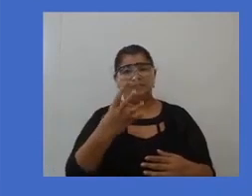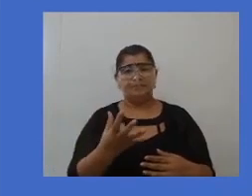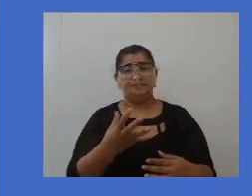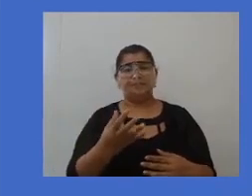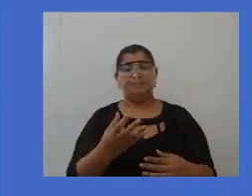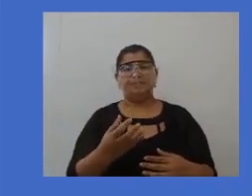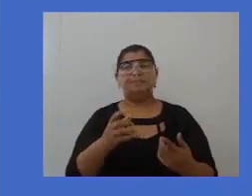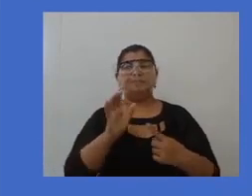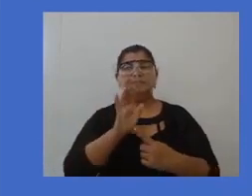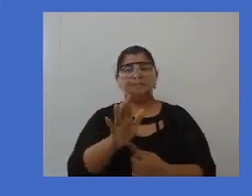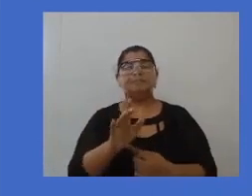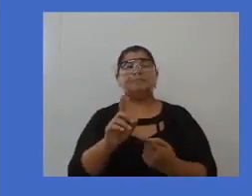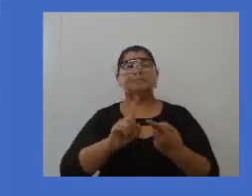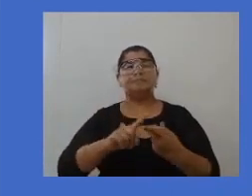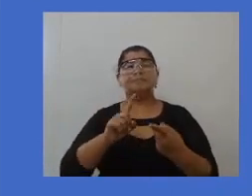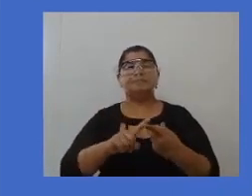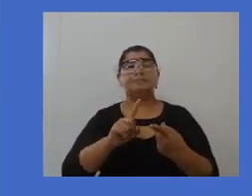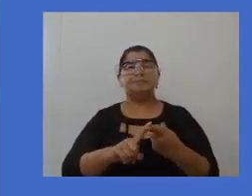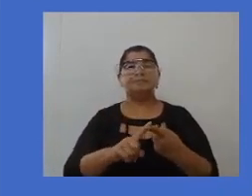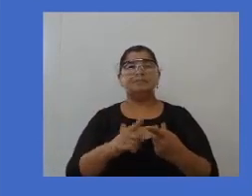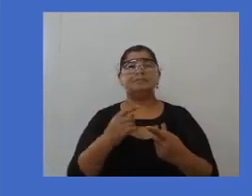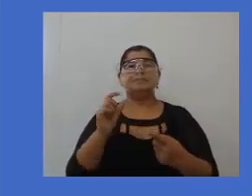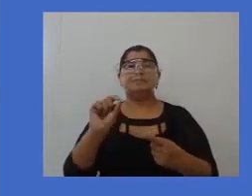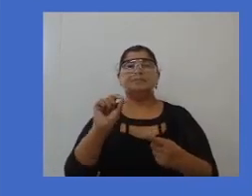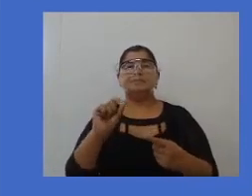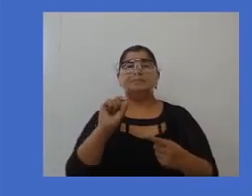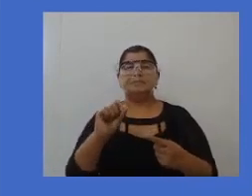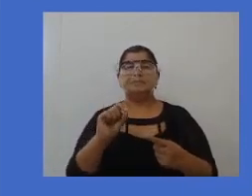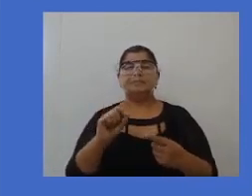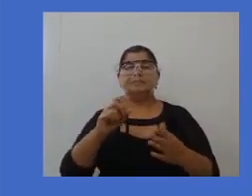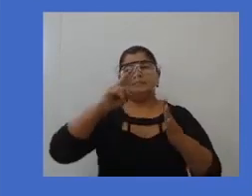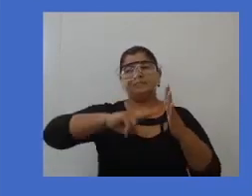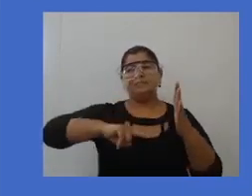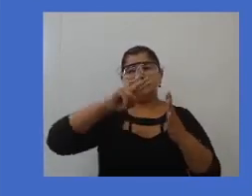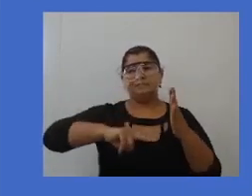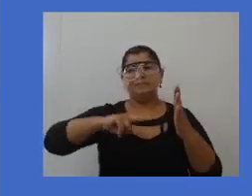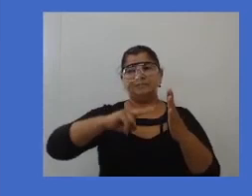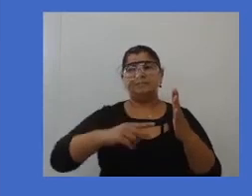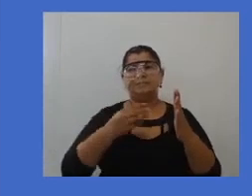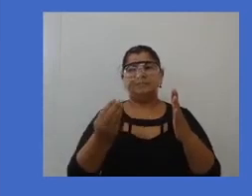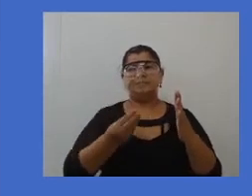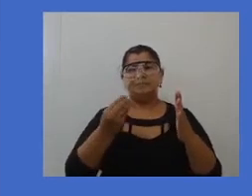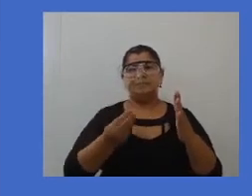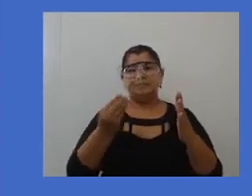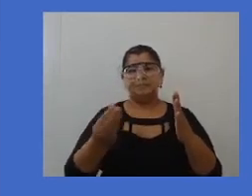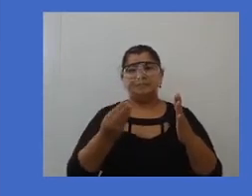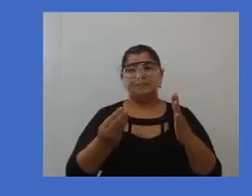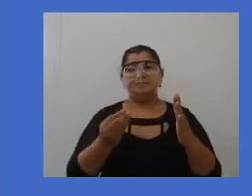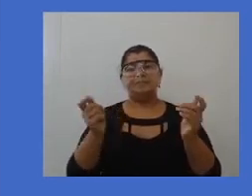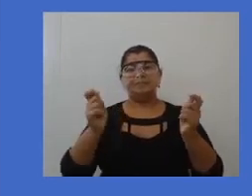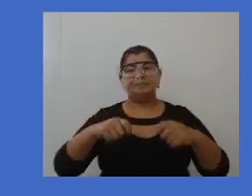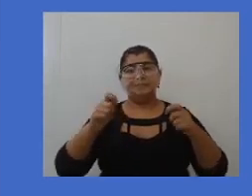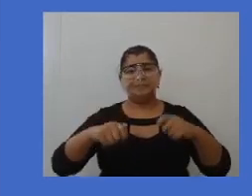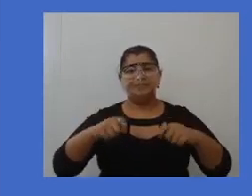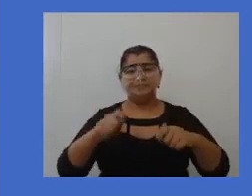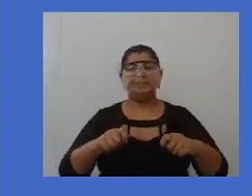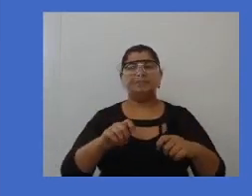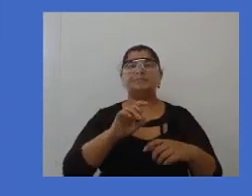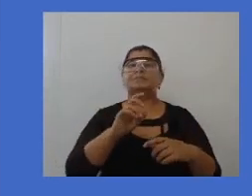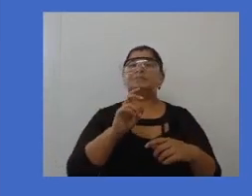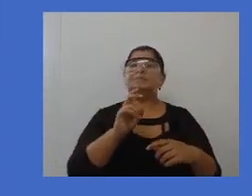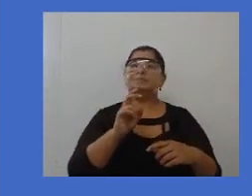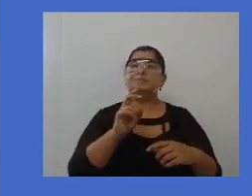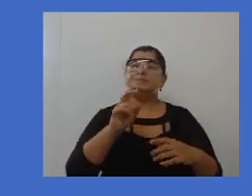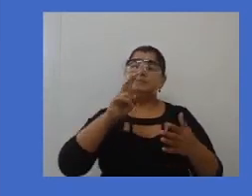e eu quero mostrar para vocês algo sobre leitura. para que nós possamos ser cada